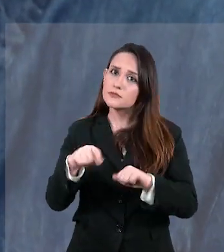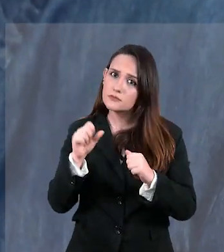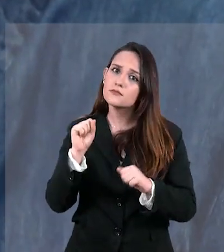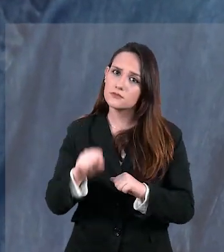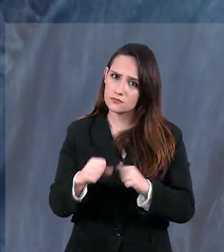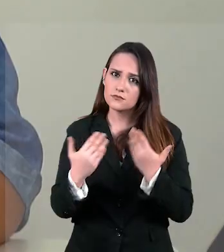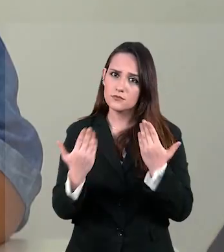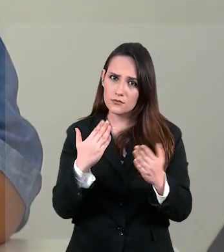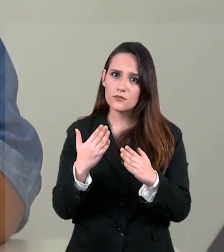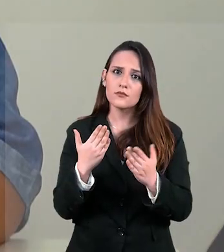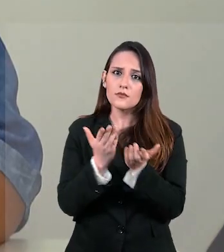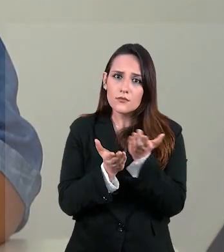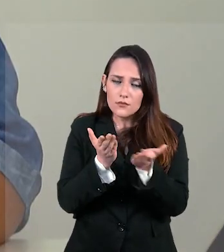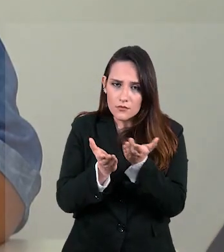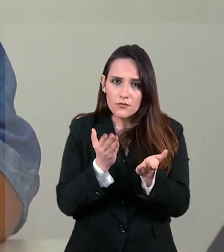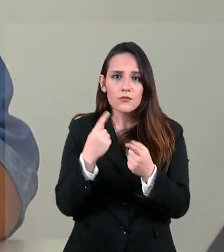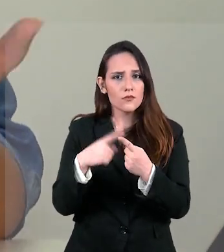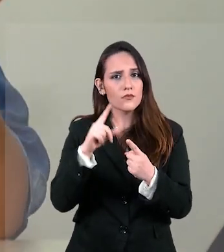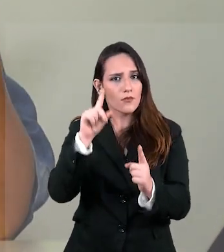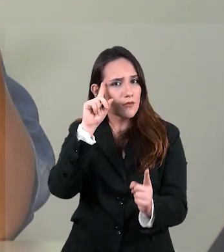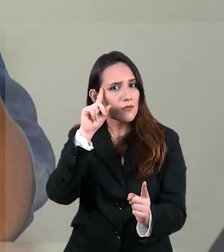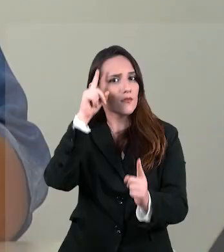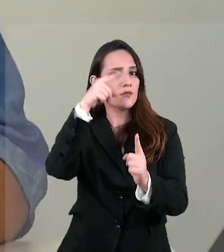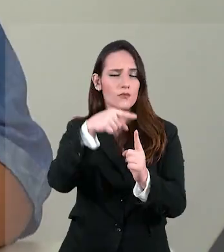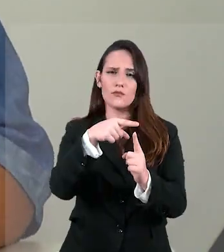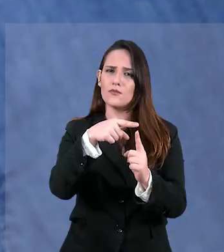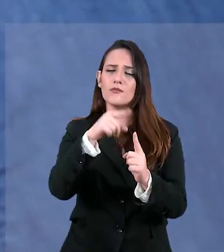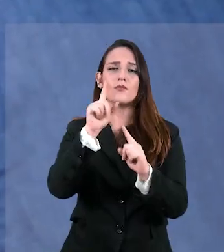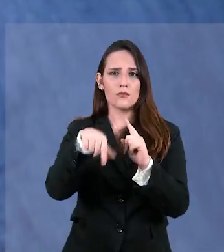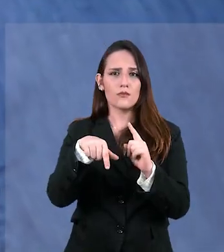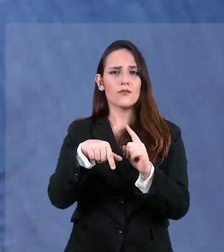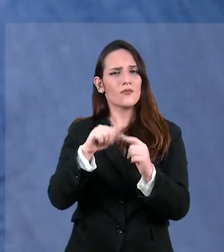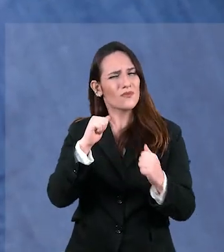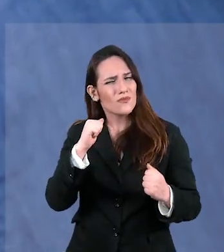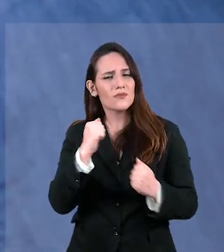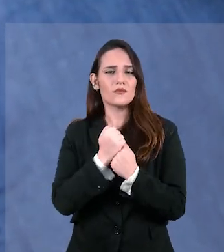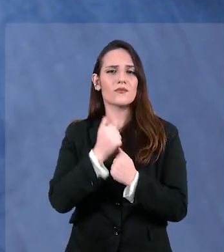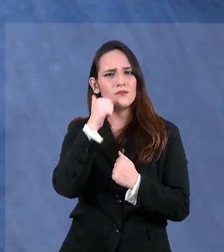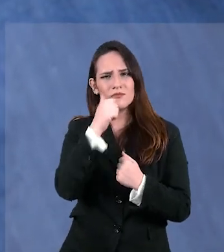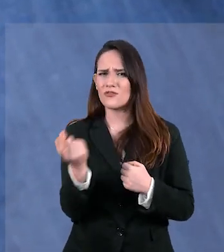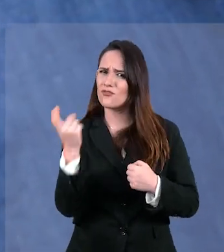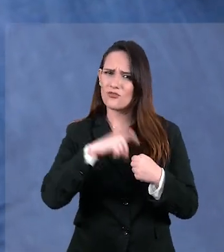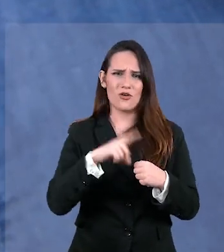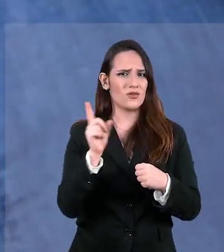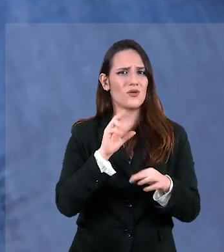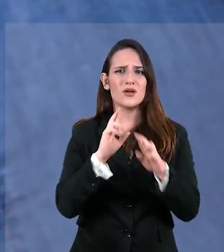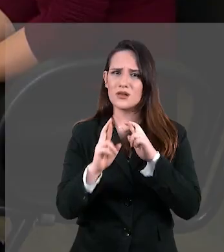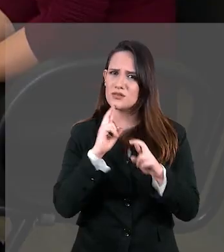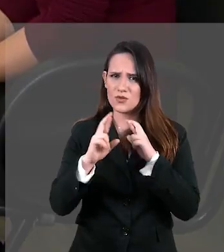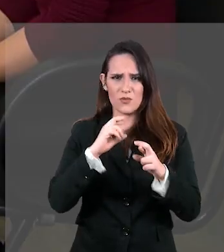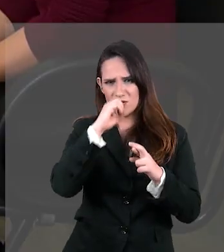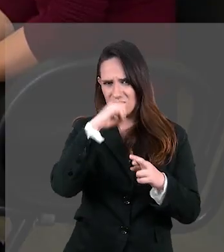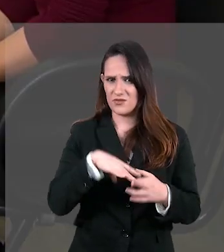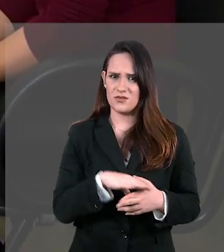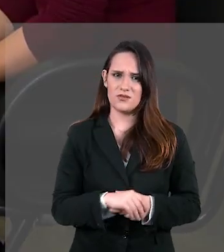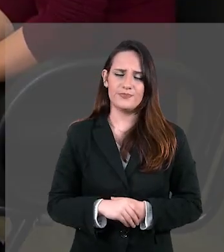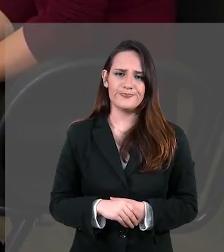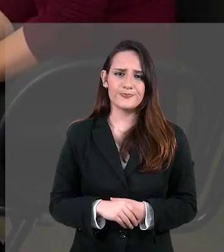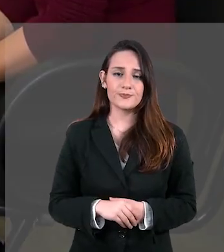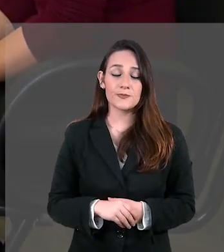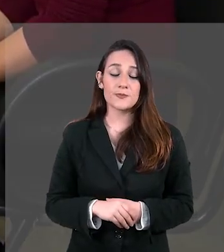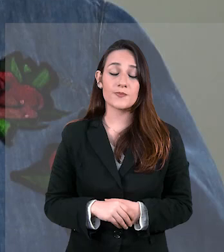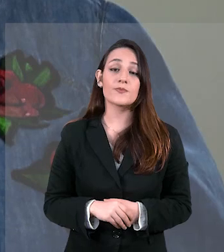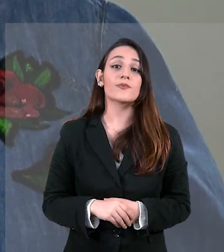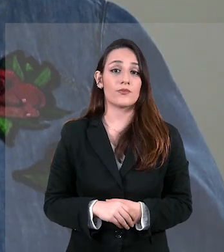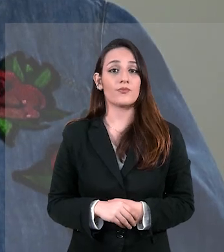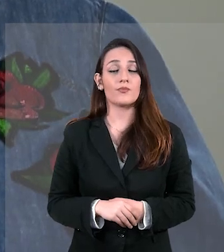rotina de consultas, uma vez que é o principal ponto de apoio para que a paciente não se renda novamente a um relacionamento